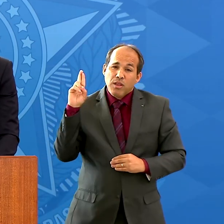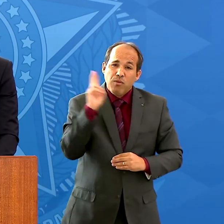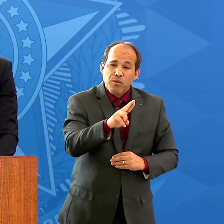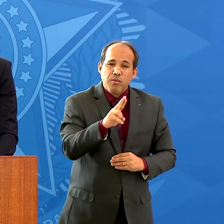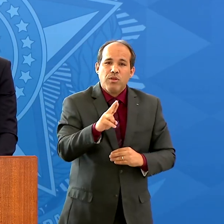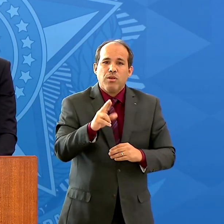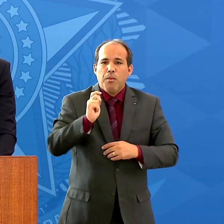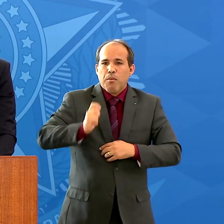do leilão 5G.